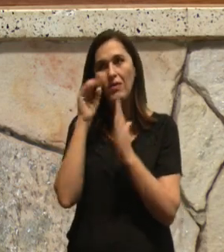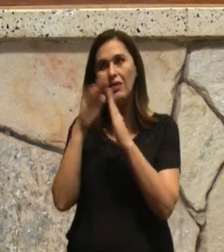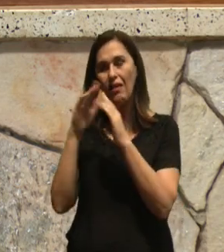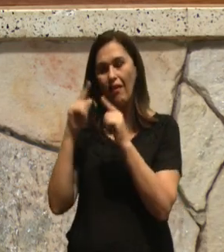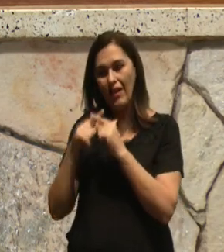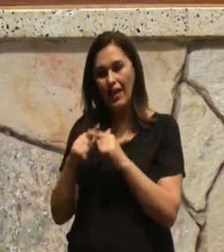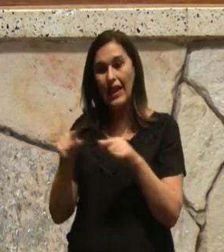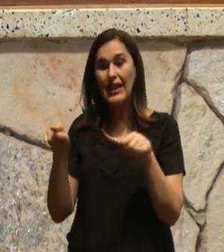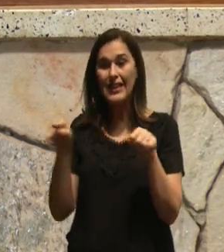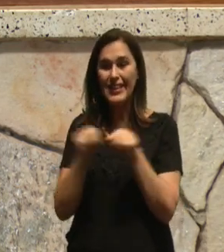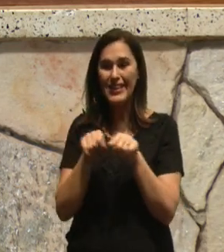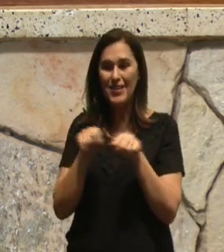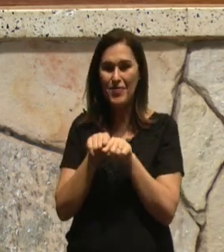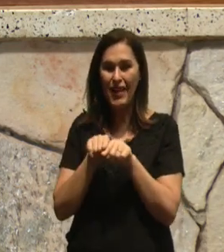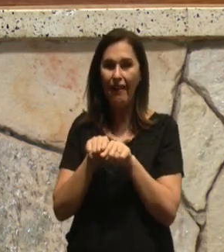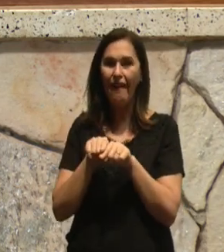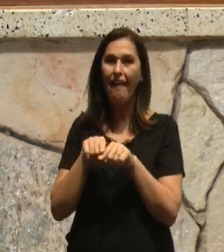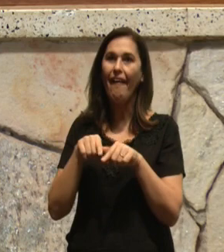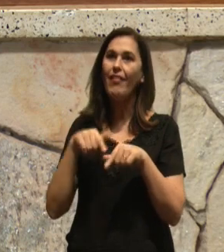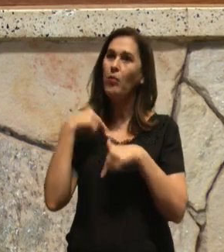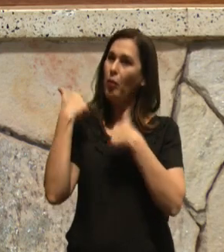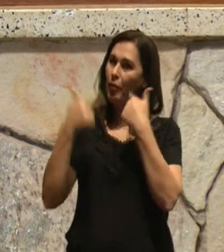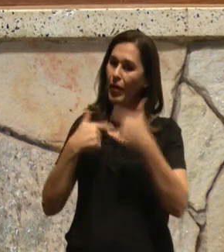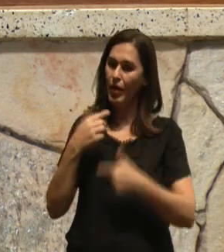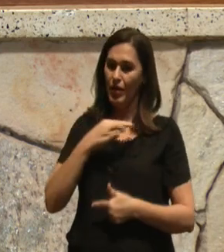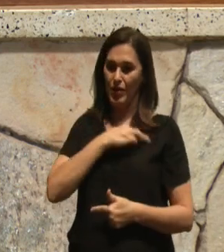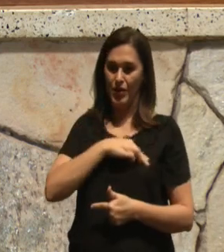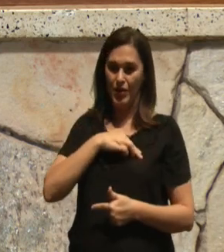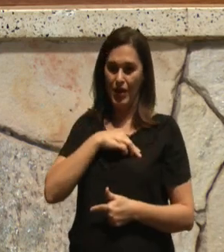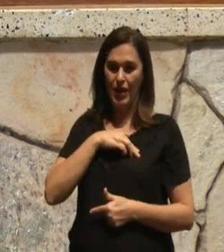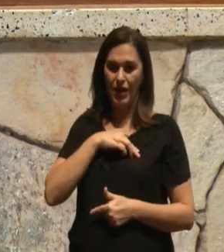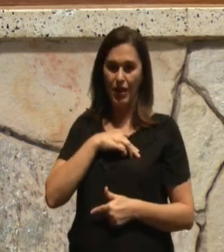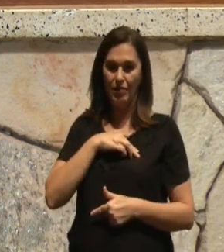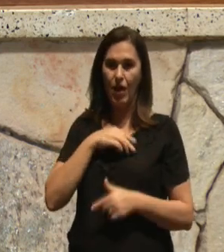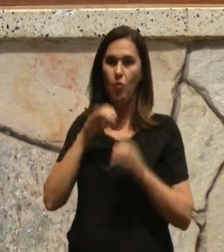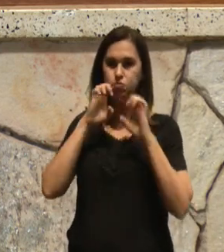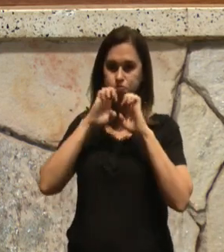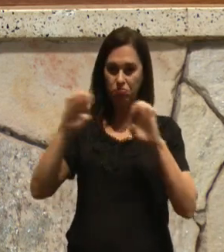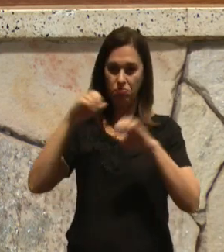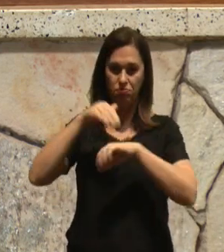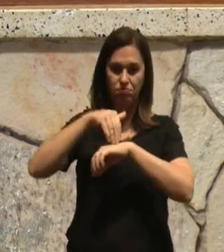também exercer a nossa missão de eclésia, né? Chamados para fora.